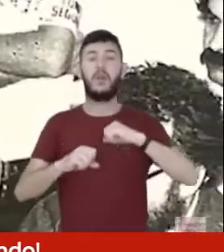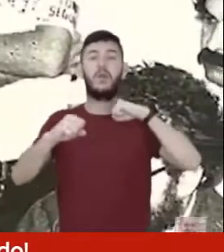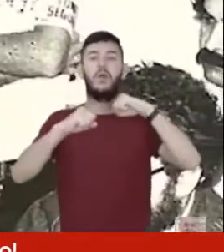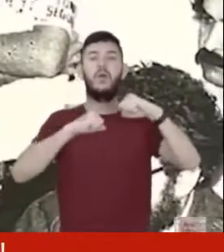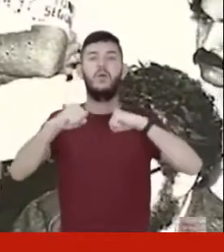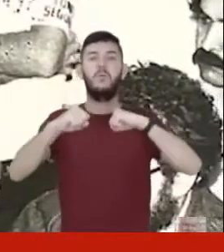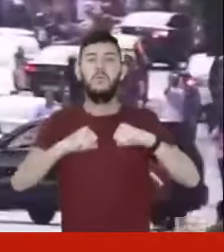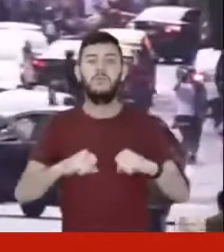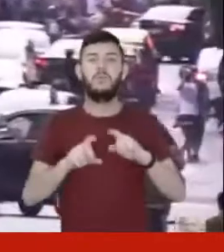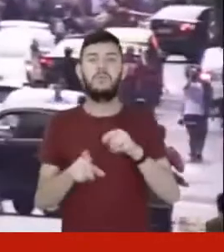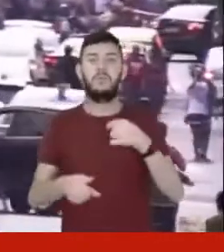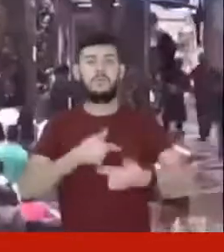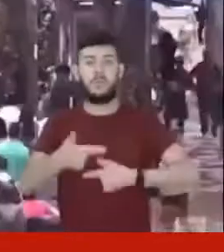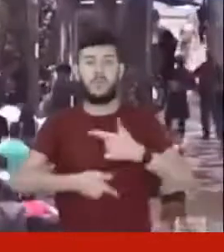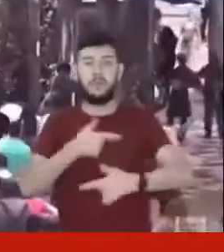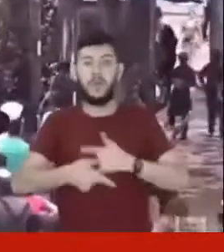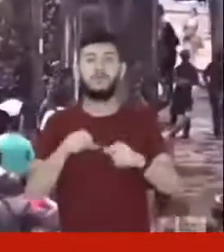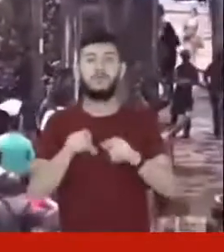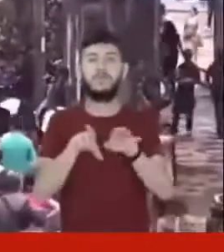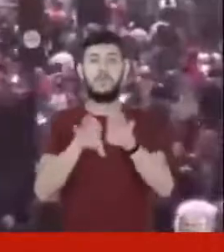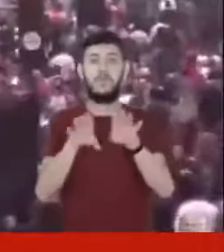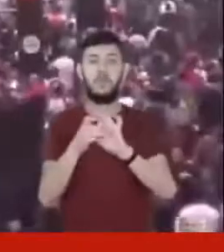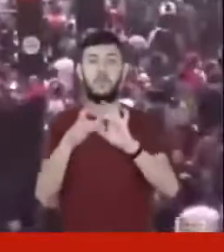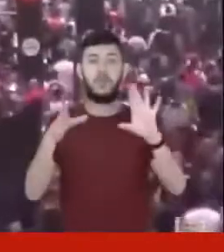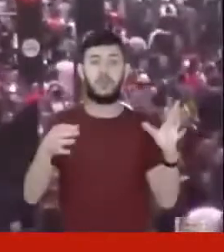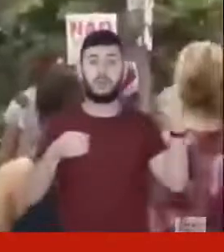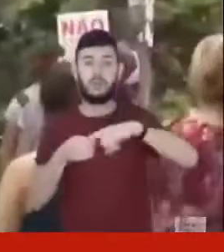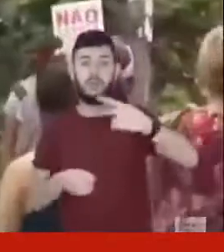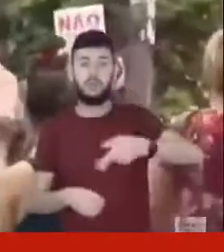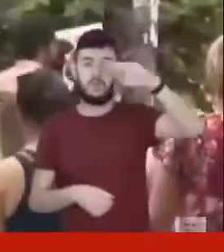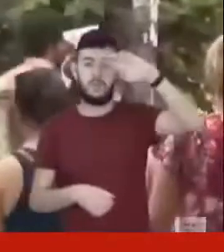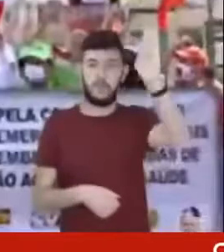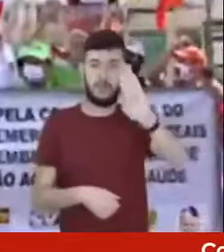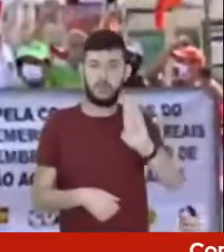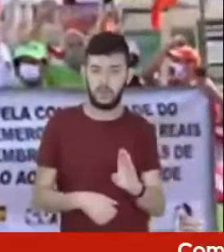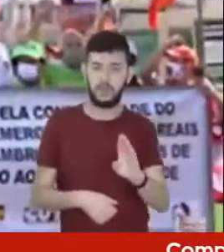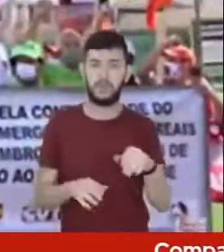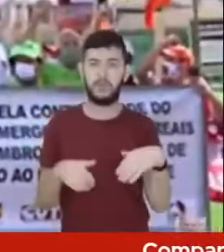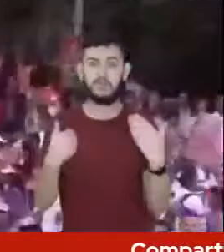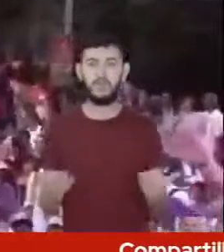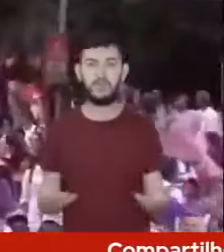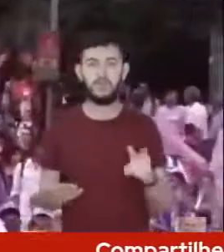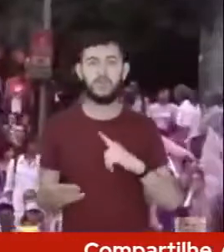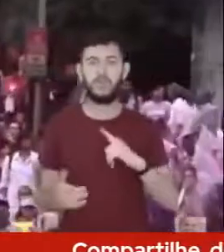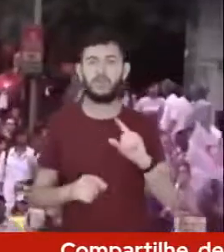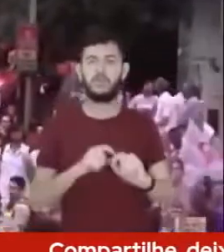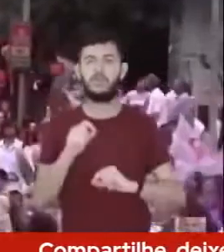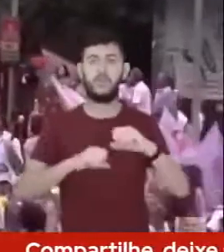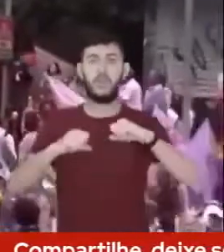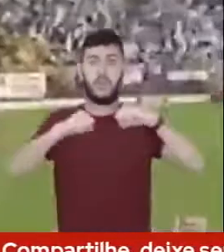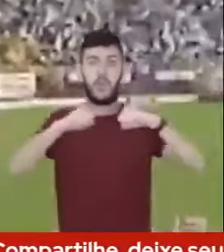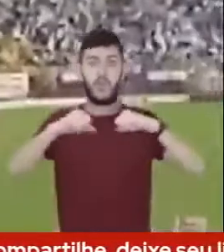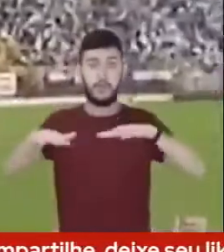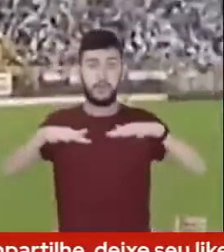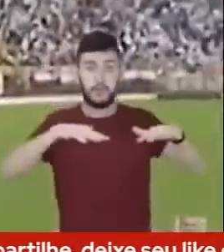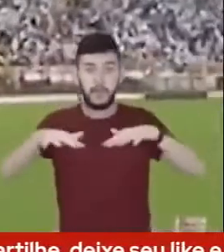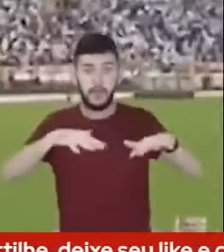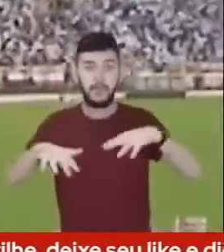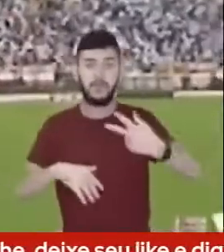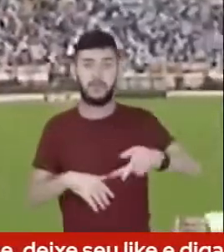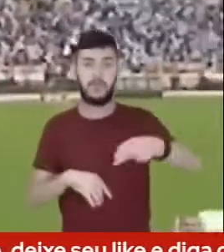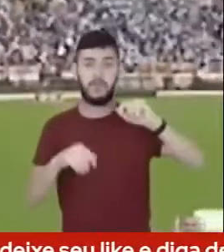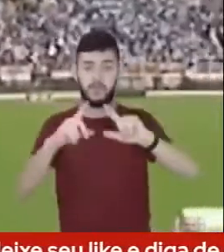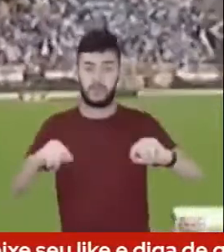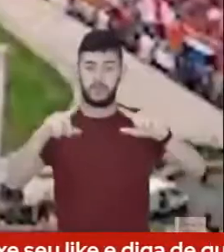país. Desde 2004, fizemos marchas e mobilizações em Brasília, levando nossa pauta. Em